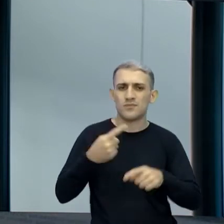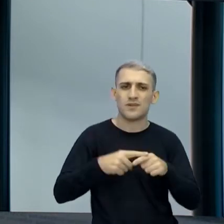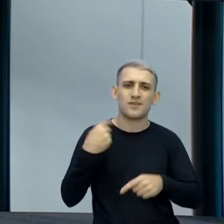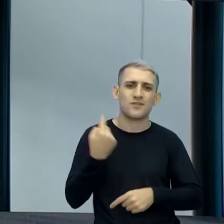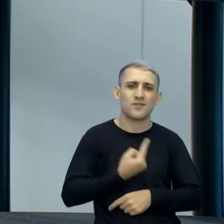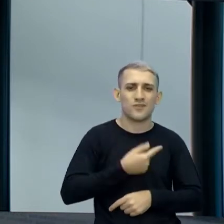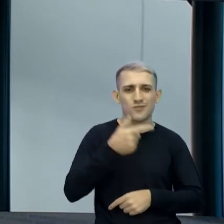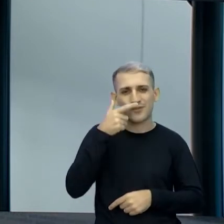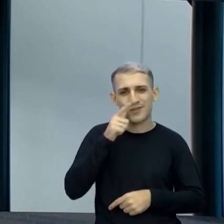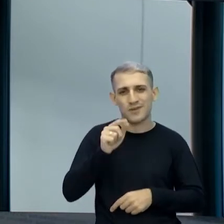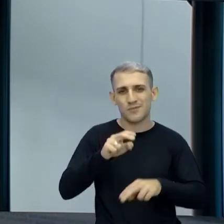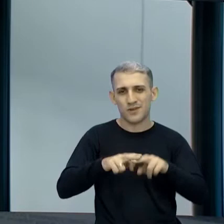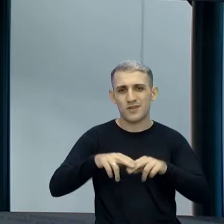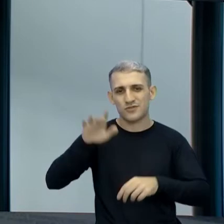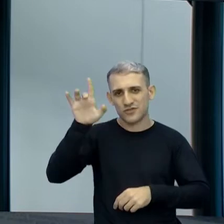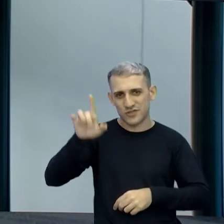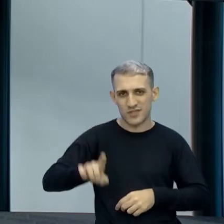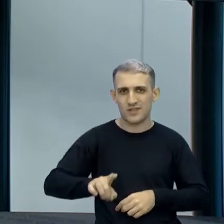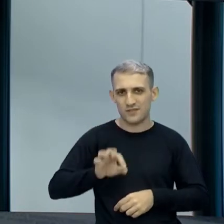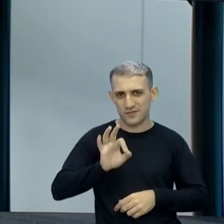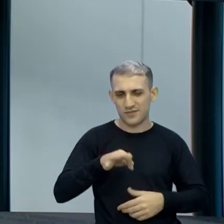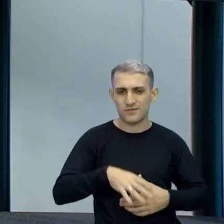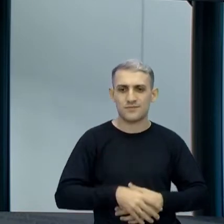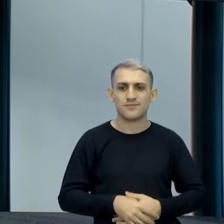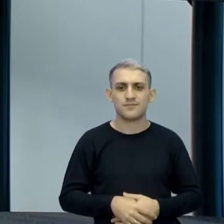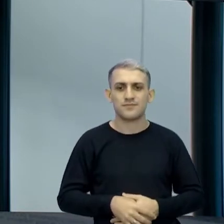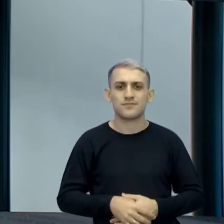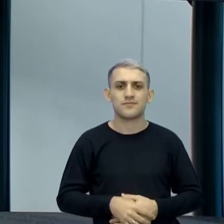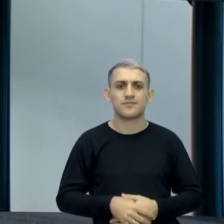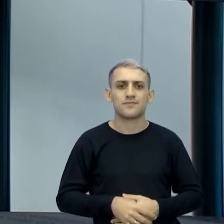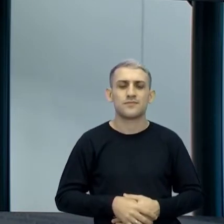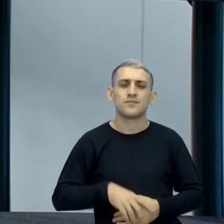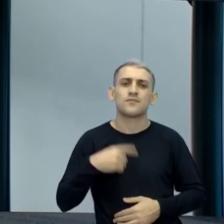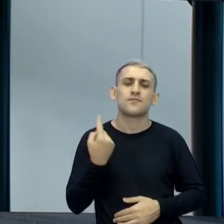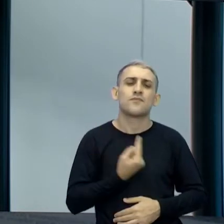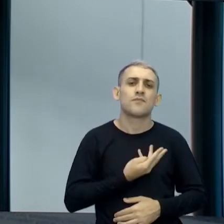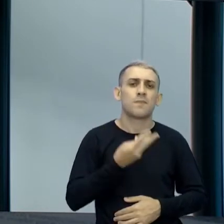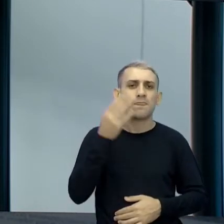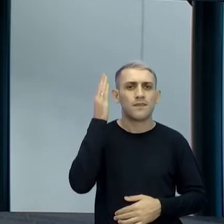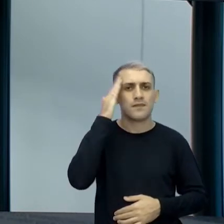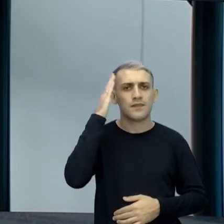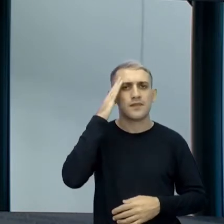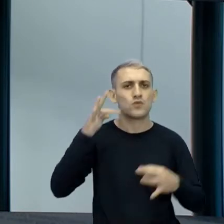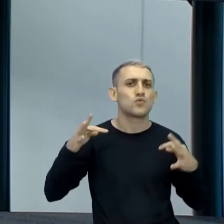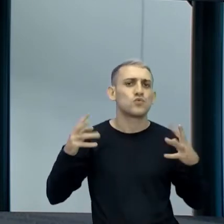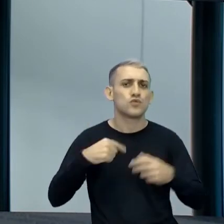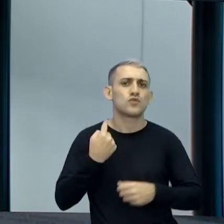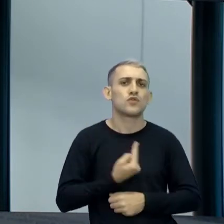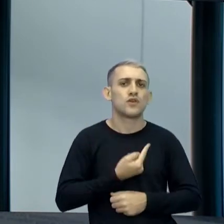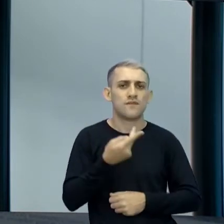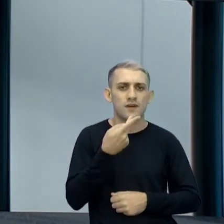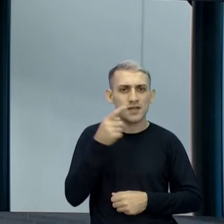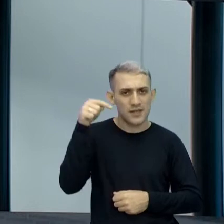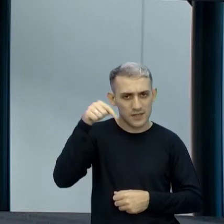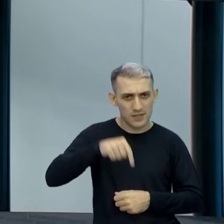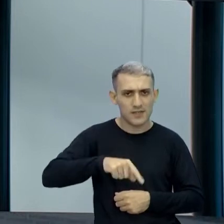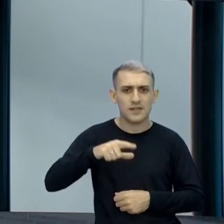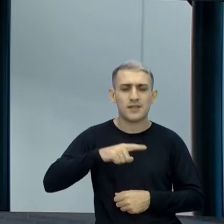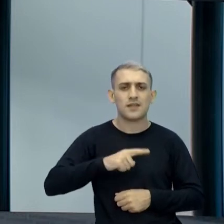consegue por conta dos direitos autorais, tá certo? Bom, para a gente entender que tudo que a gente está falando